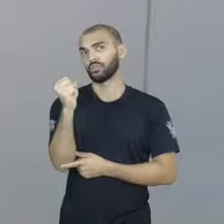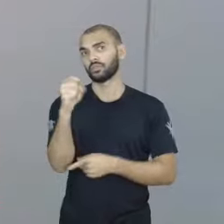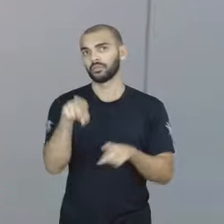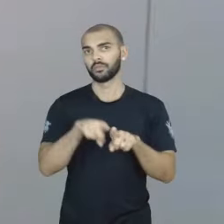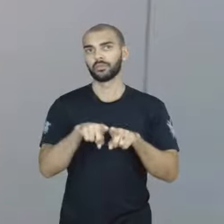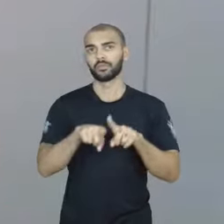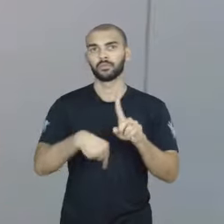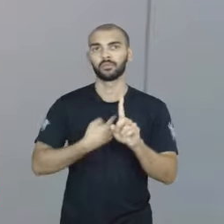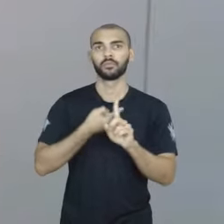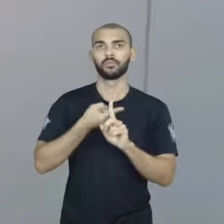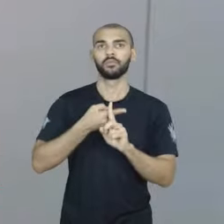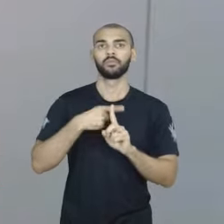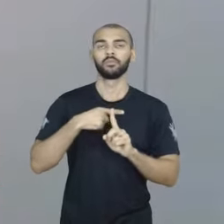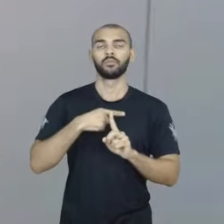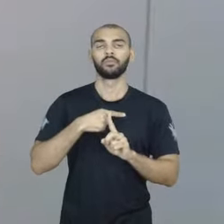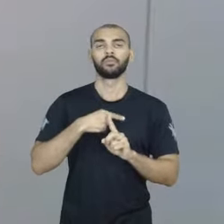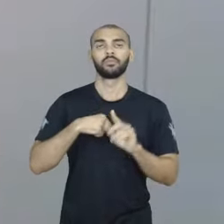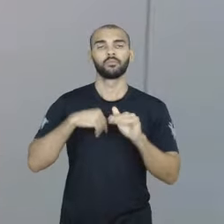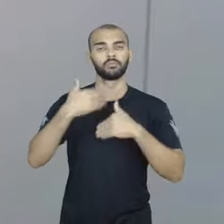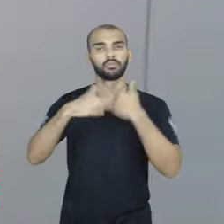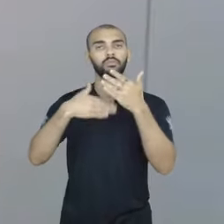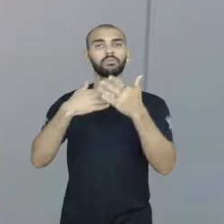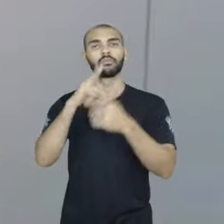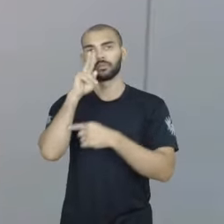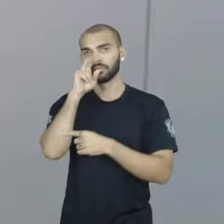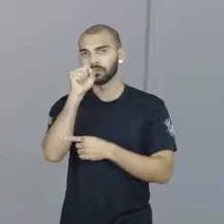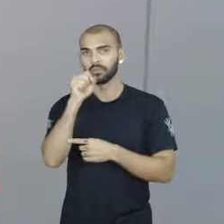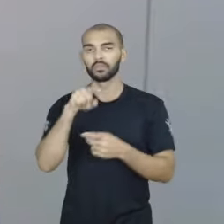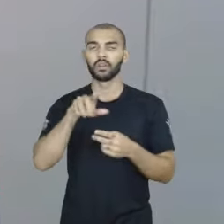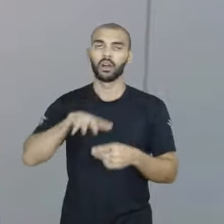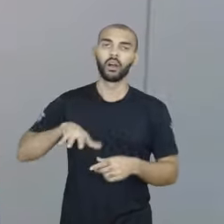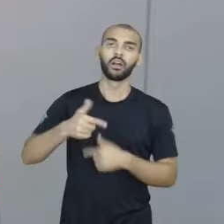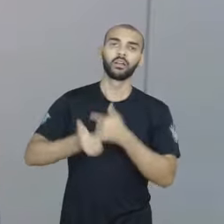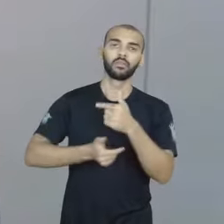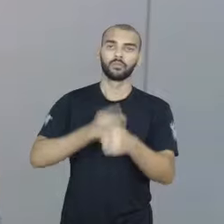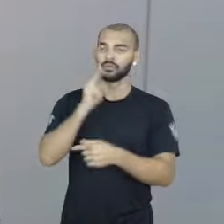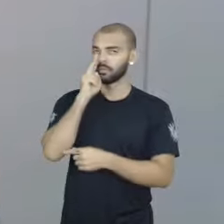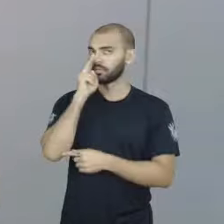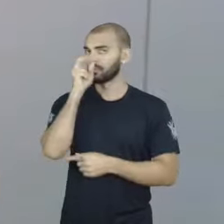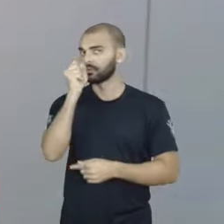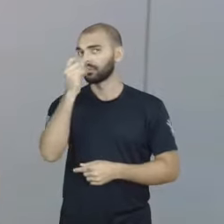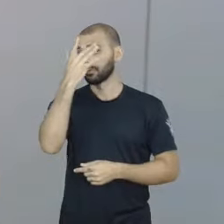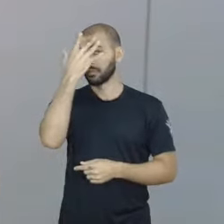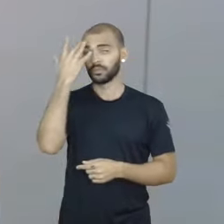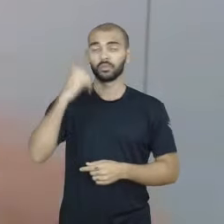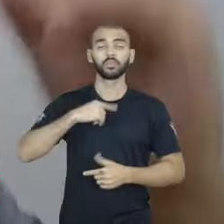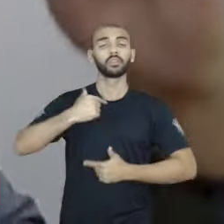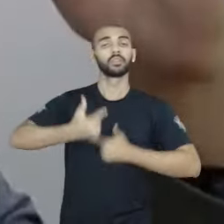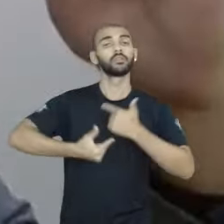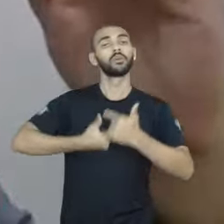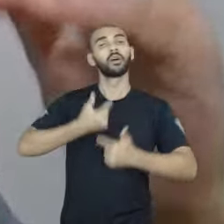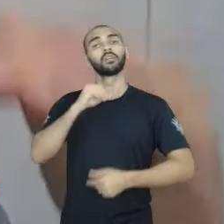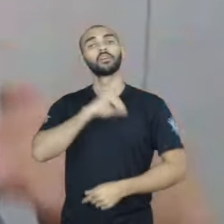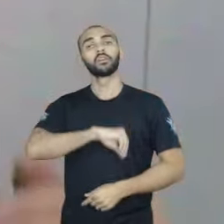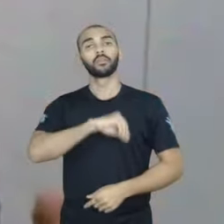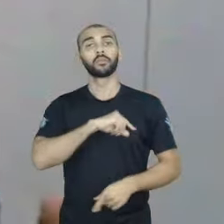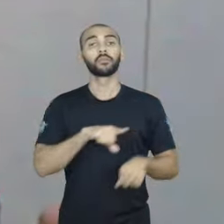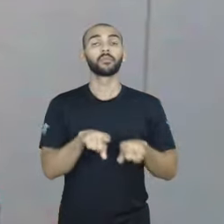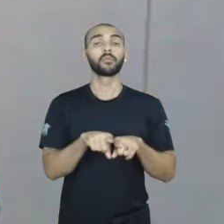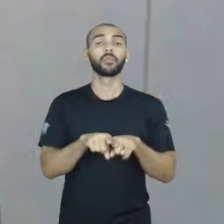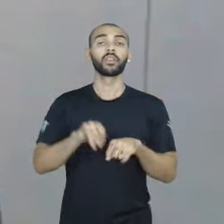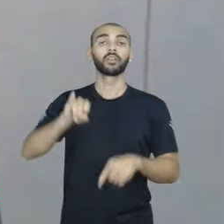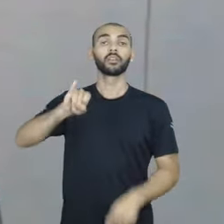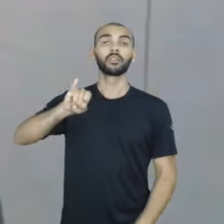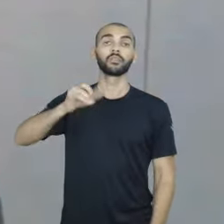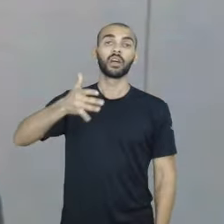porque nós temos crescimento forte, mercado de trabalho forte, as pessoas tendo mais emprego e mais renda, e ao mesmo tempo a inflação